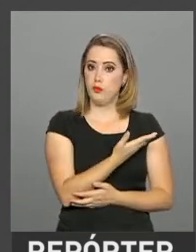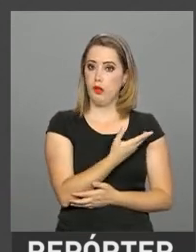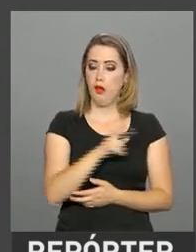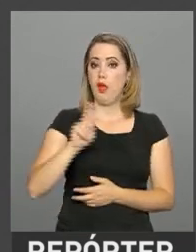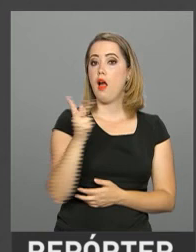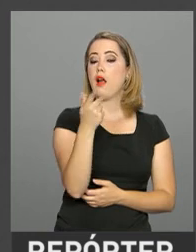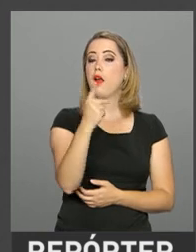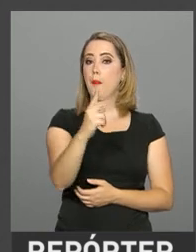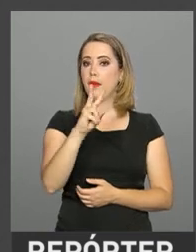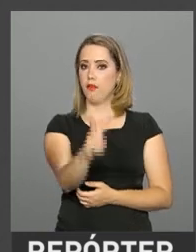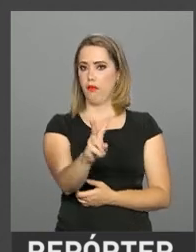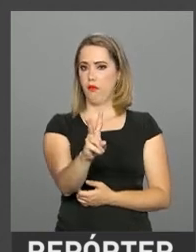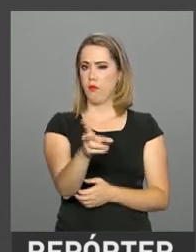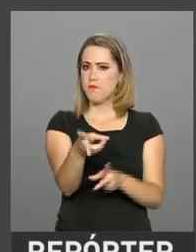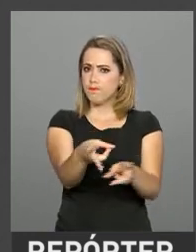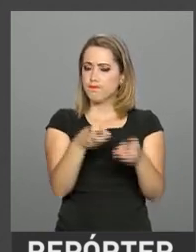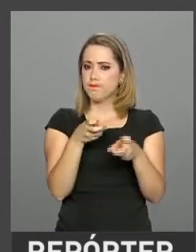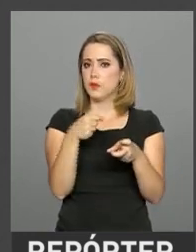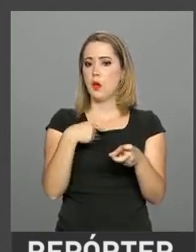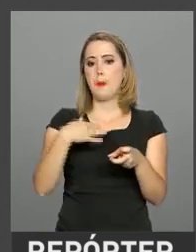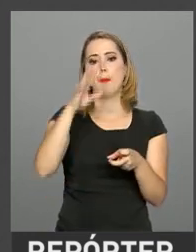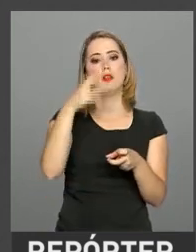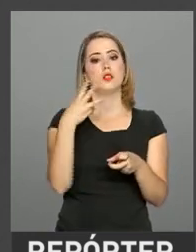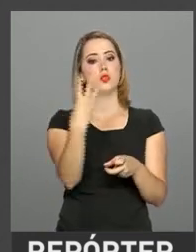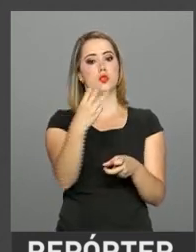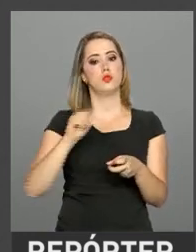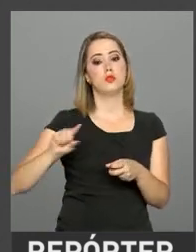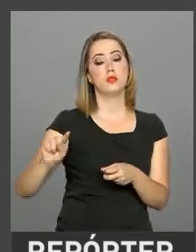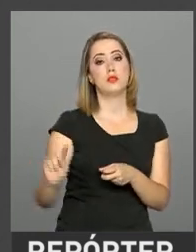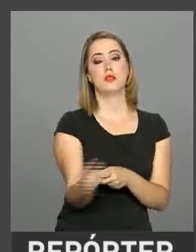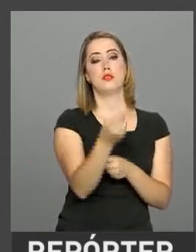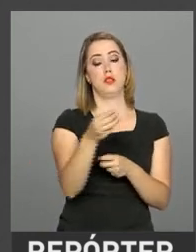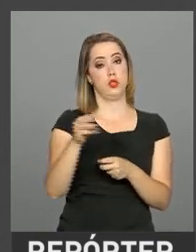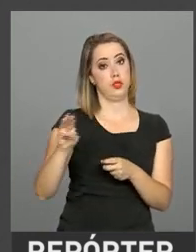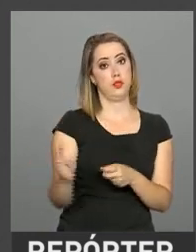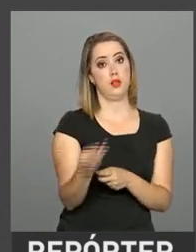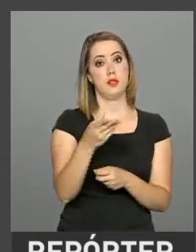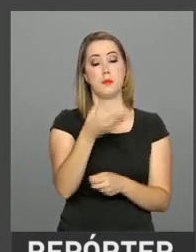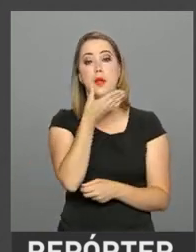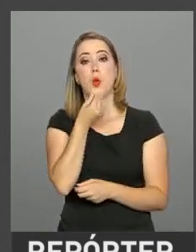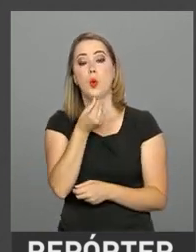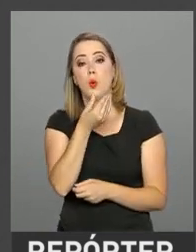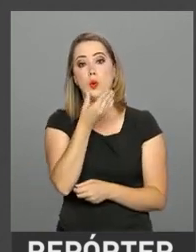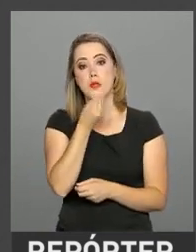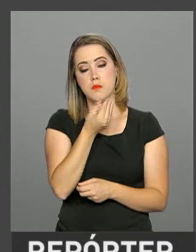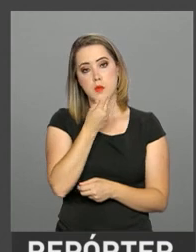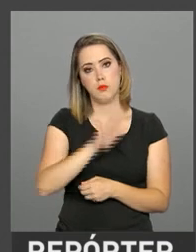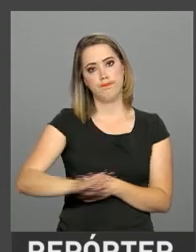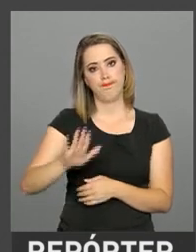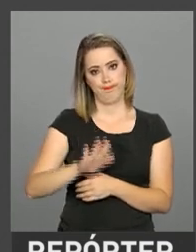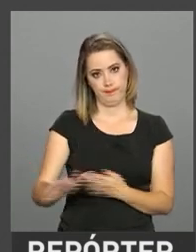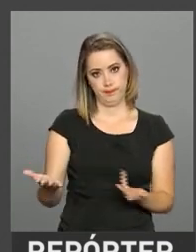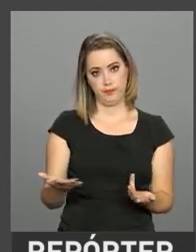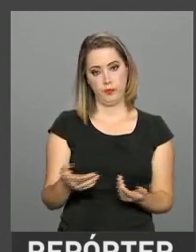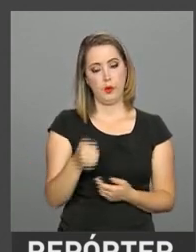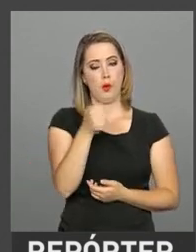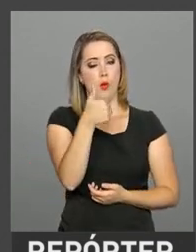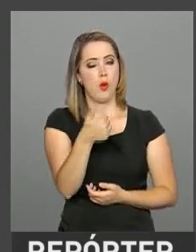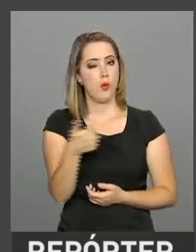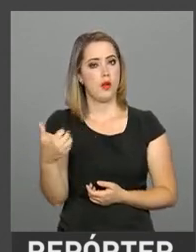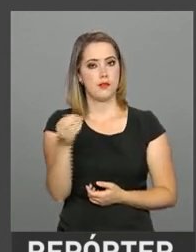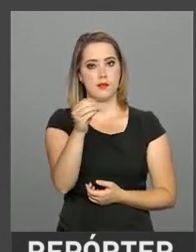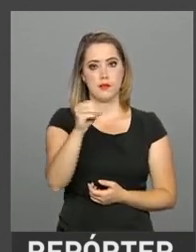a expectativa é imunizar mais de 3 milhões e 600 mil meninos em 2017 e quase 100